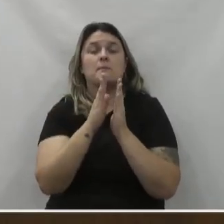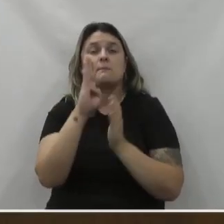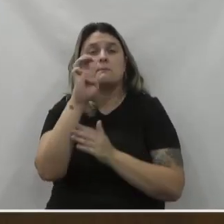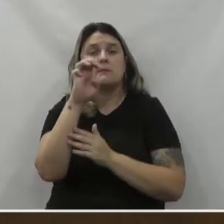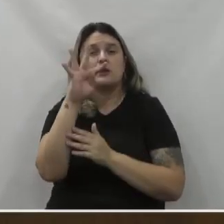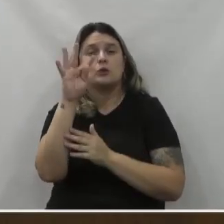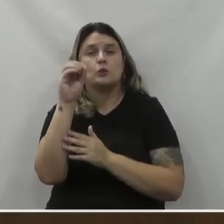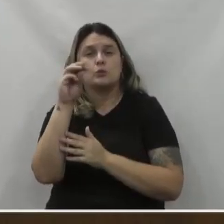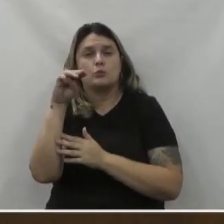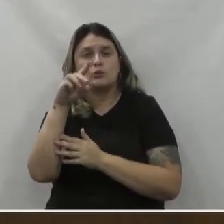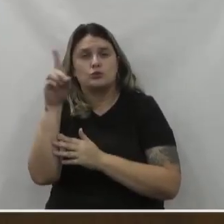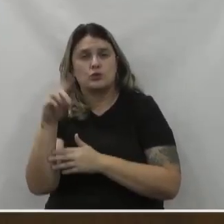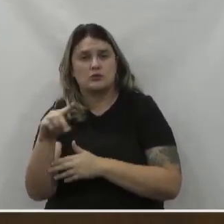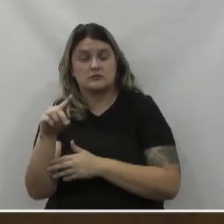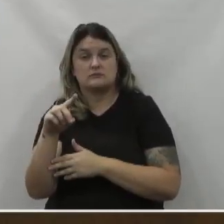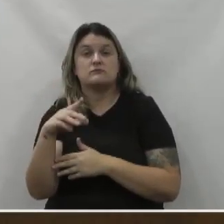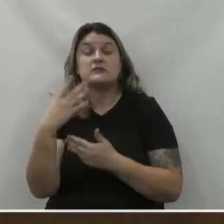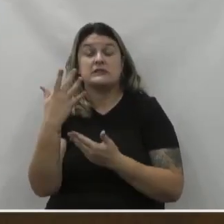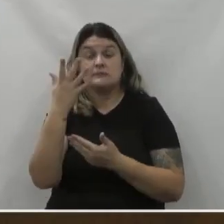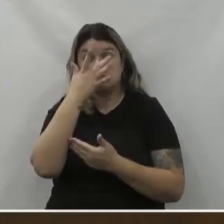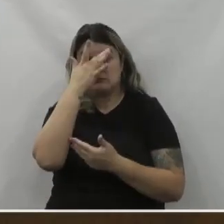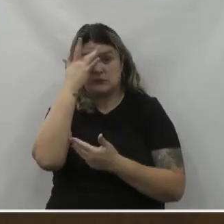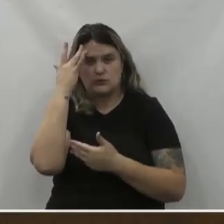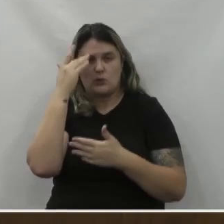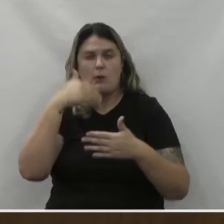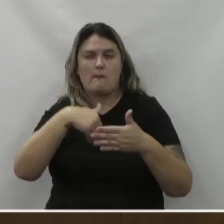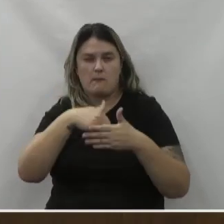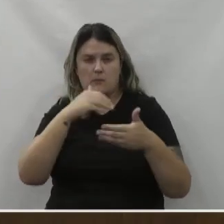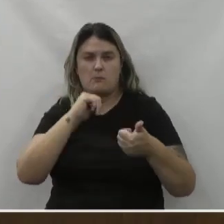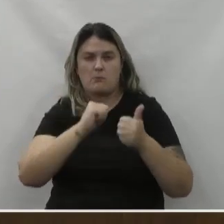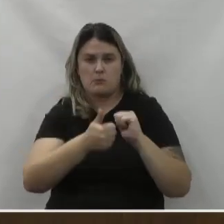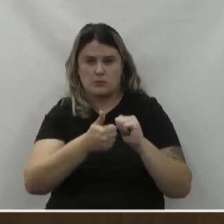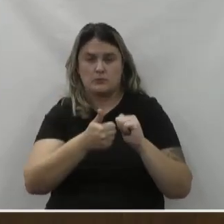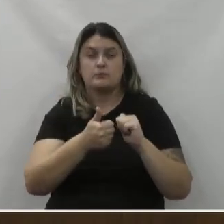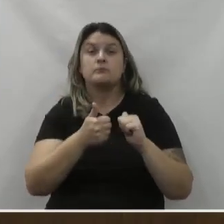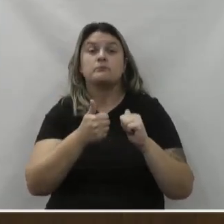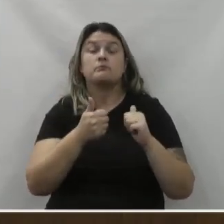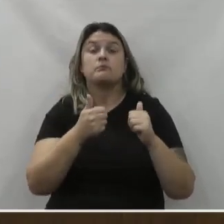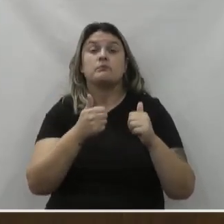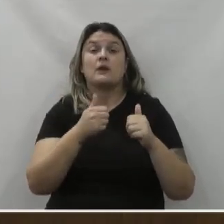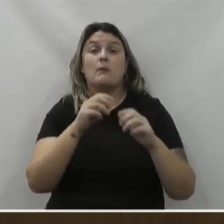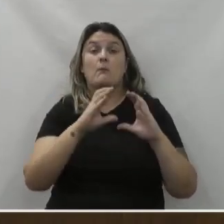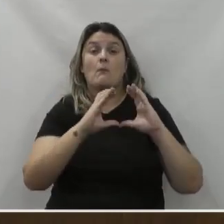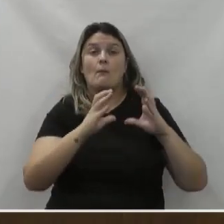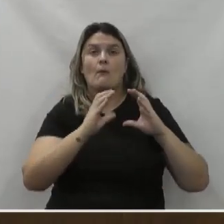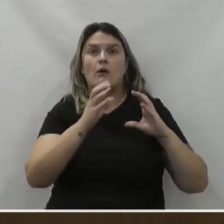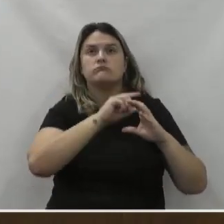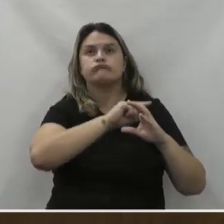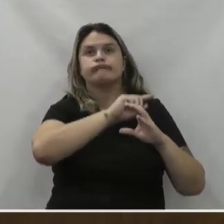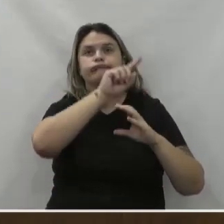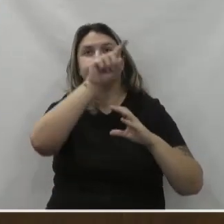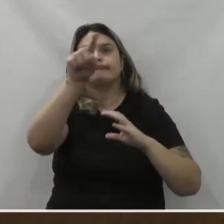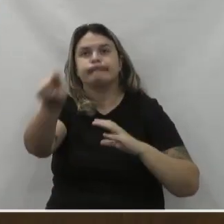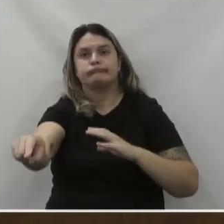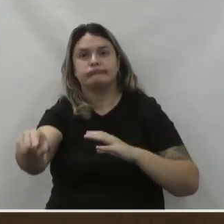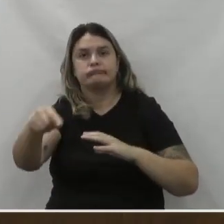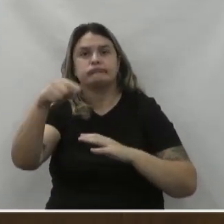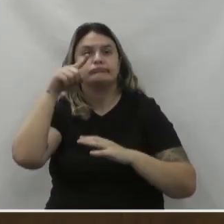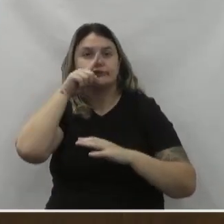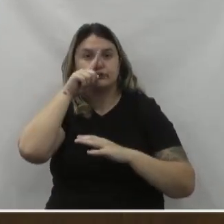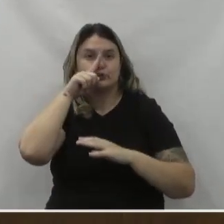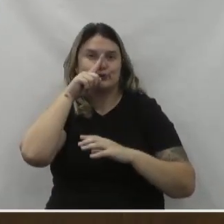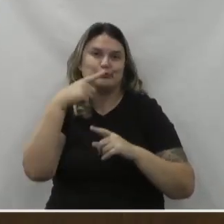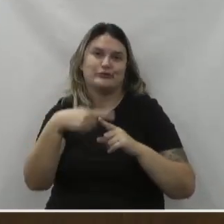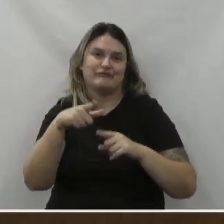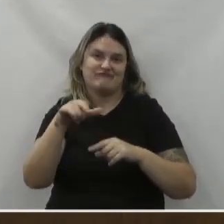porque, durante as partidas, as bolas frequentemente ultrapassam os limites da arena e caem na rua, o